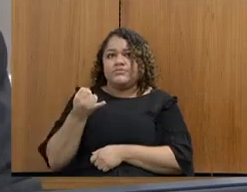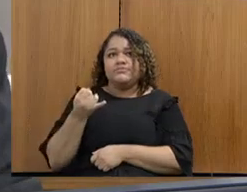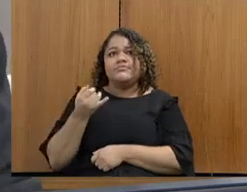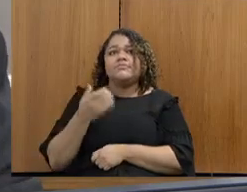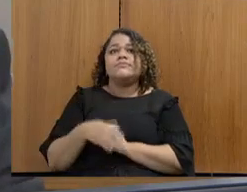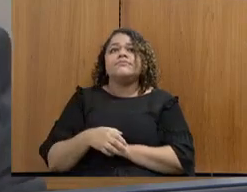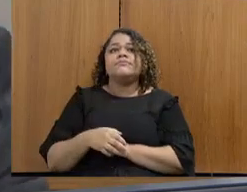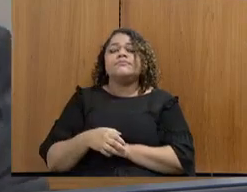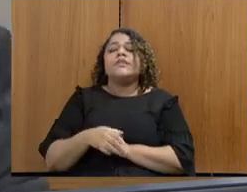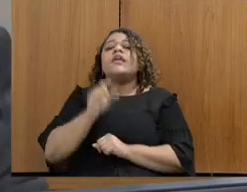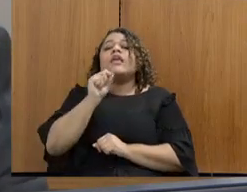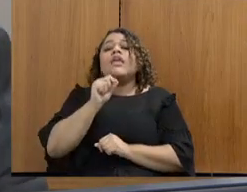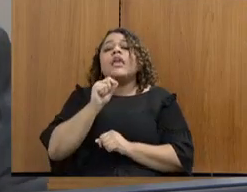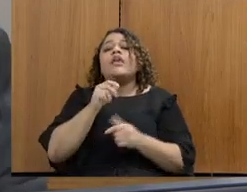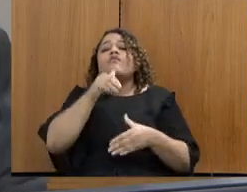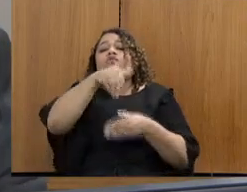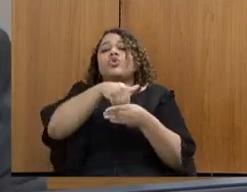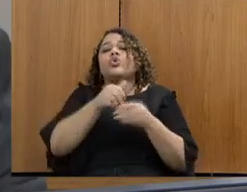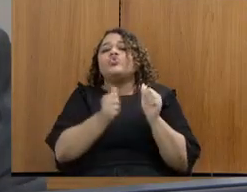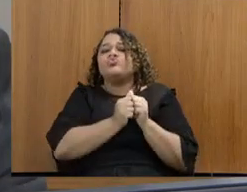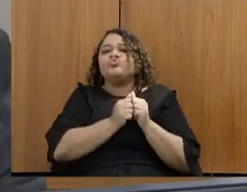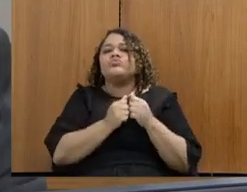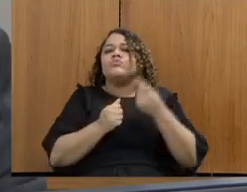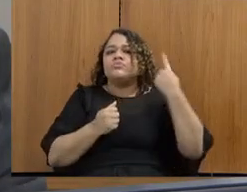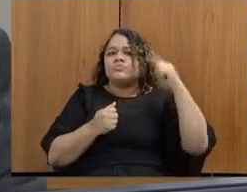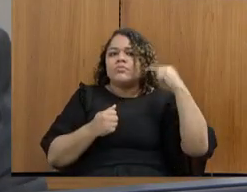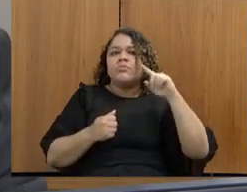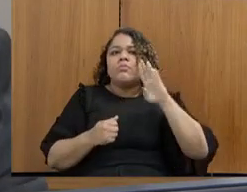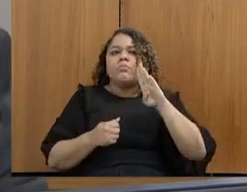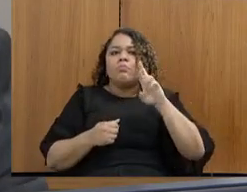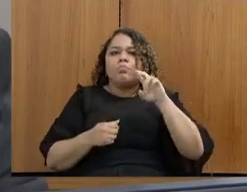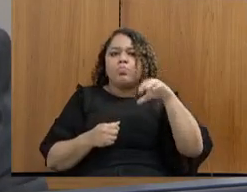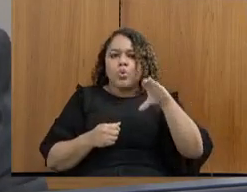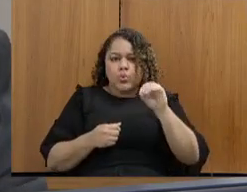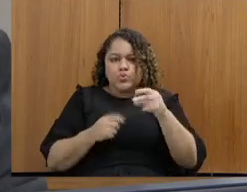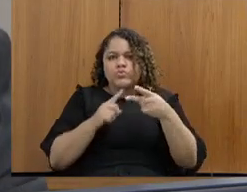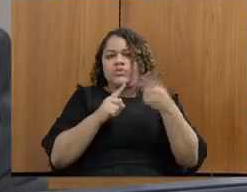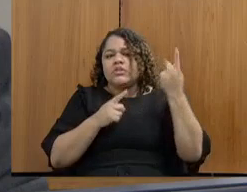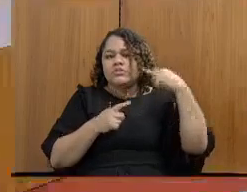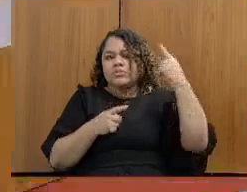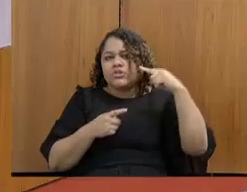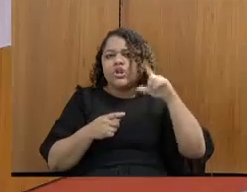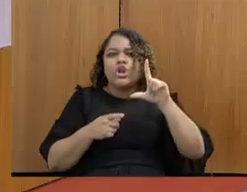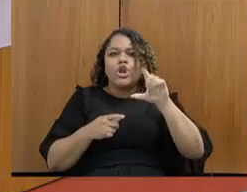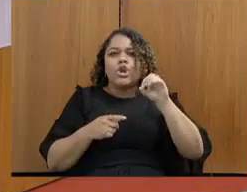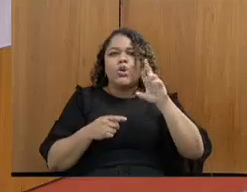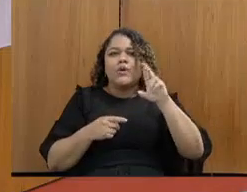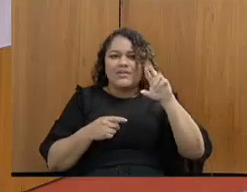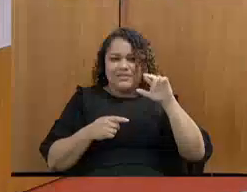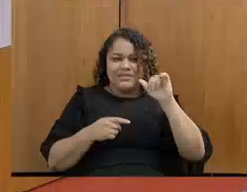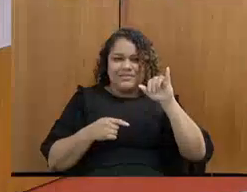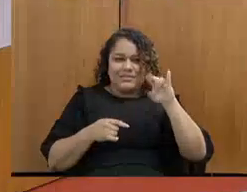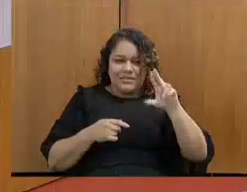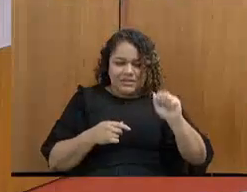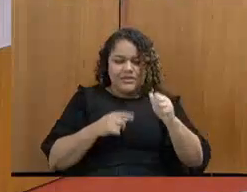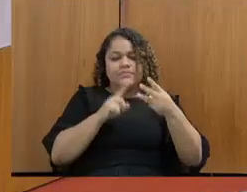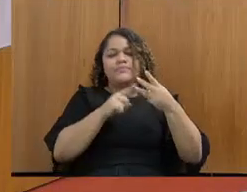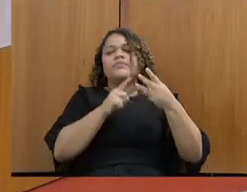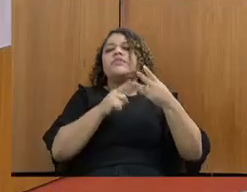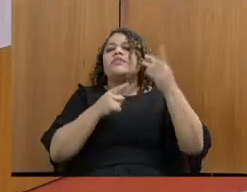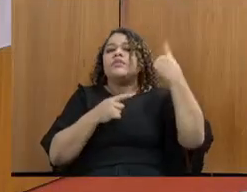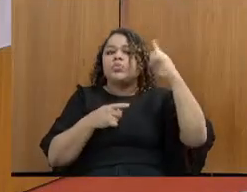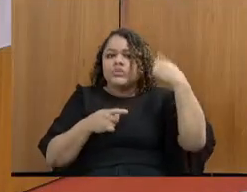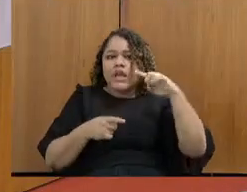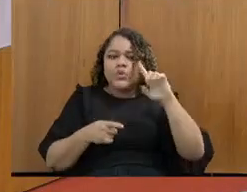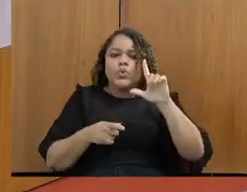o de a deputada Lohana e o deputado Lucas lasmar os dois deputados do Lucas lasmar e